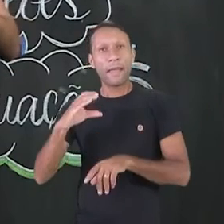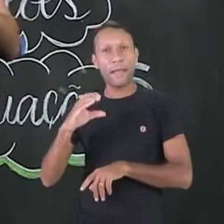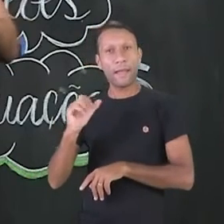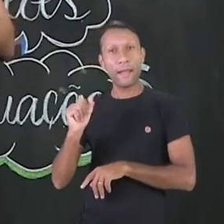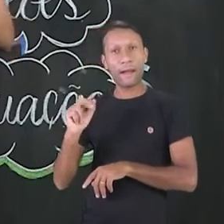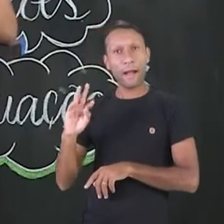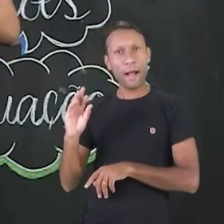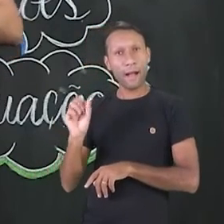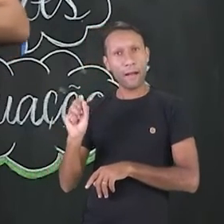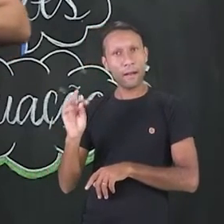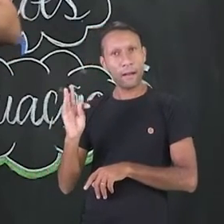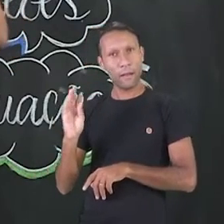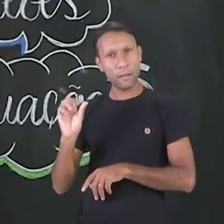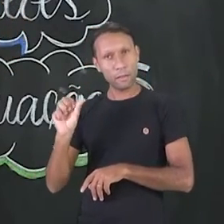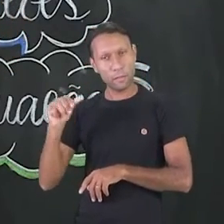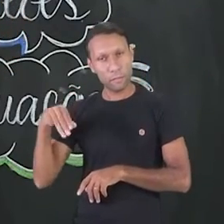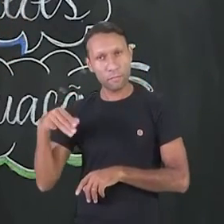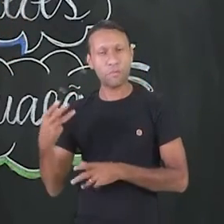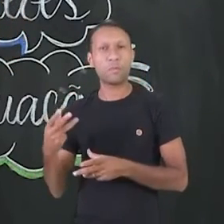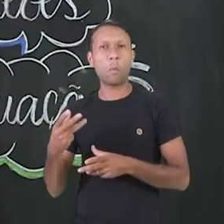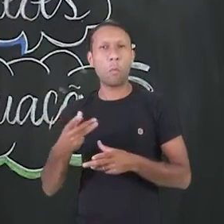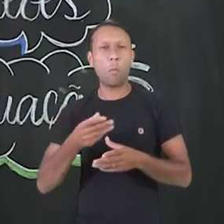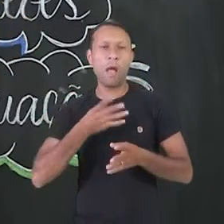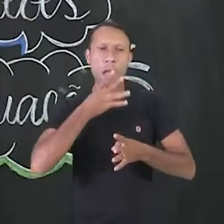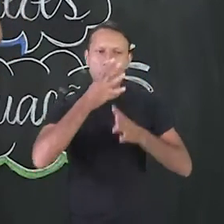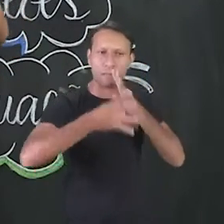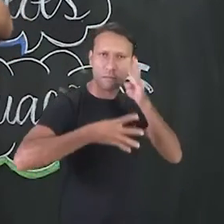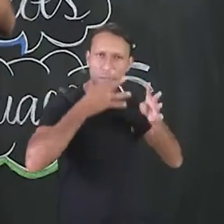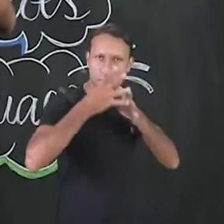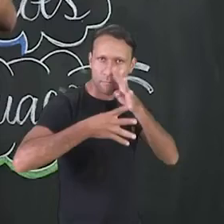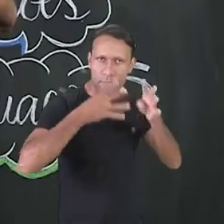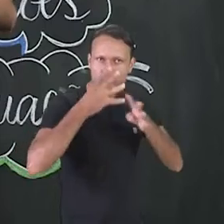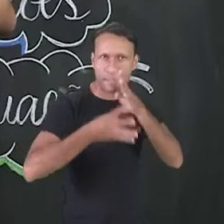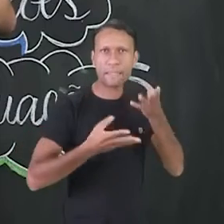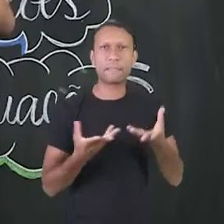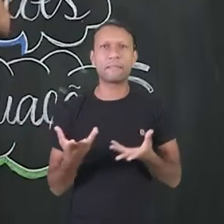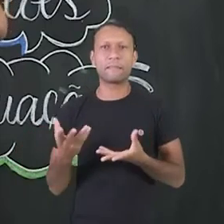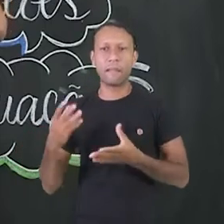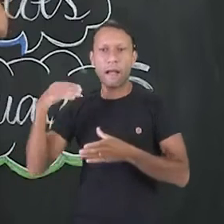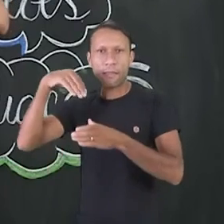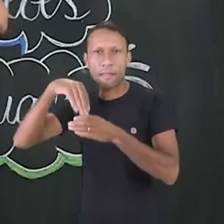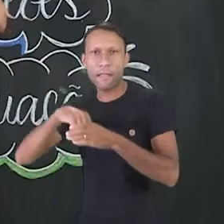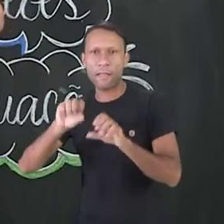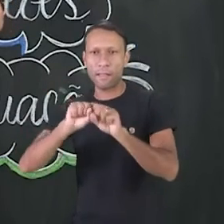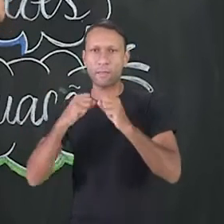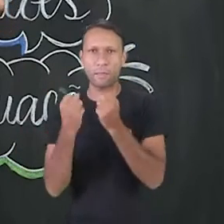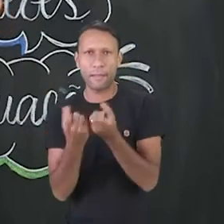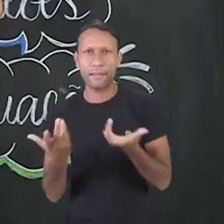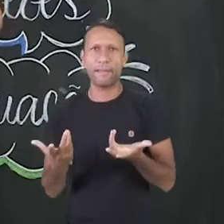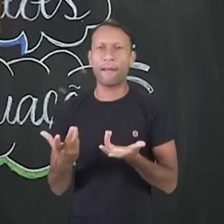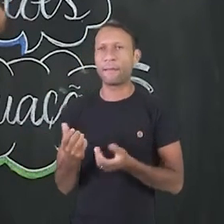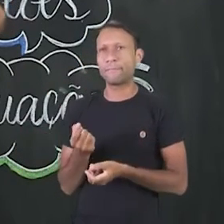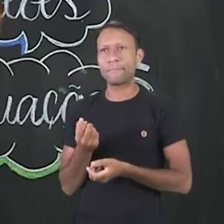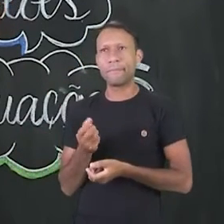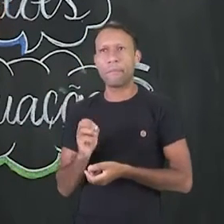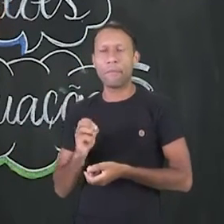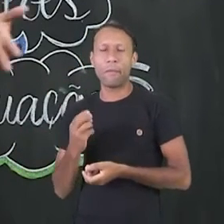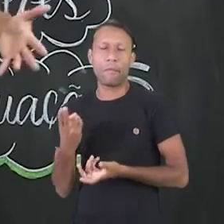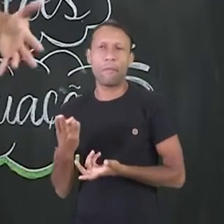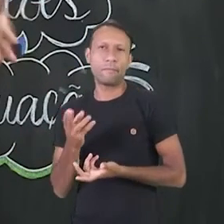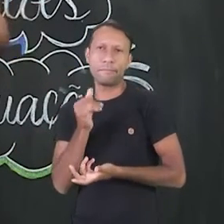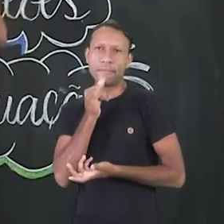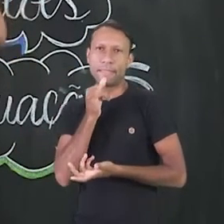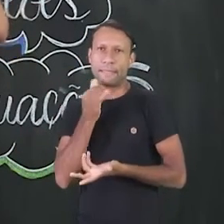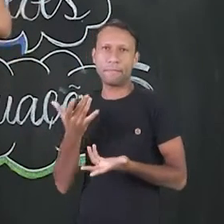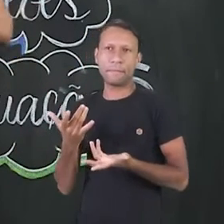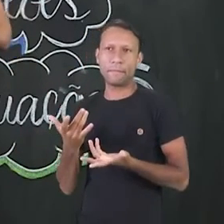um formato em quadrinhos que faz críticas mais atemporais, ou seja, que nem sempre estão ligadas ao contexto de agora, mas que podem se referir a diferentes situações. Por